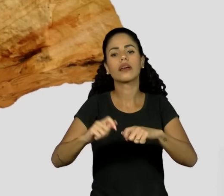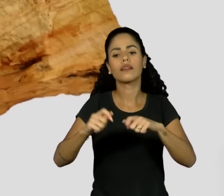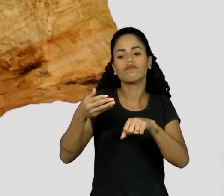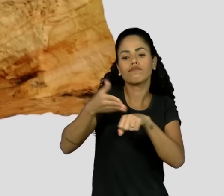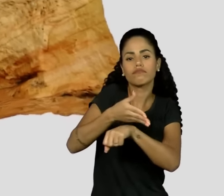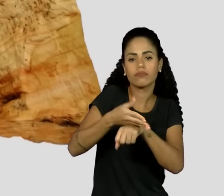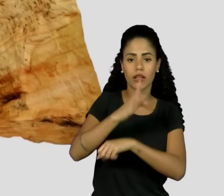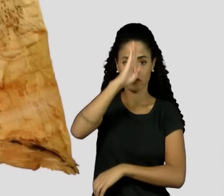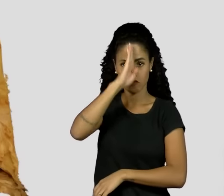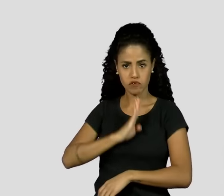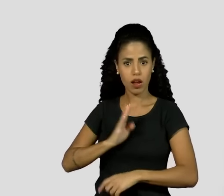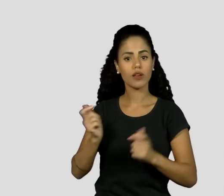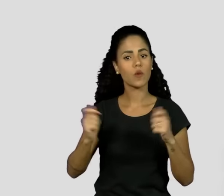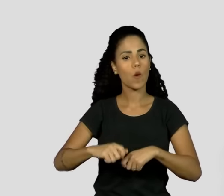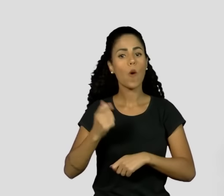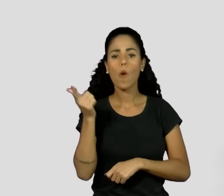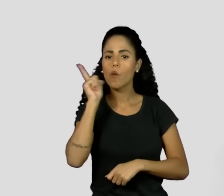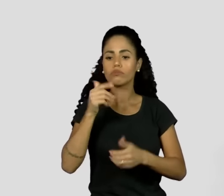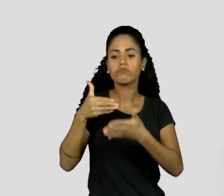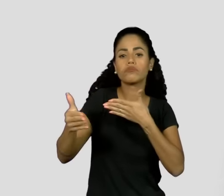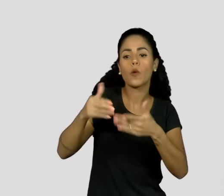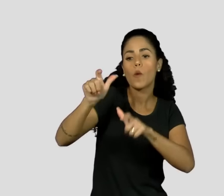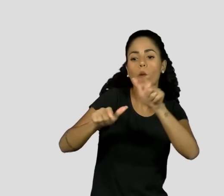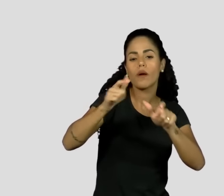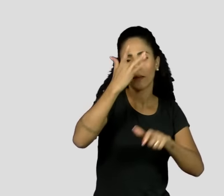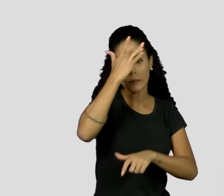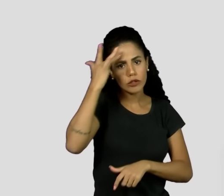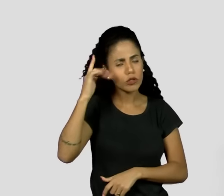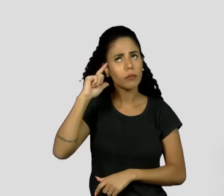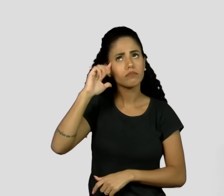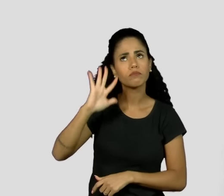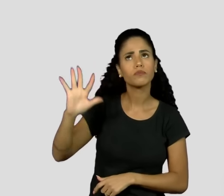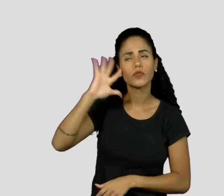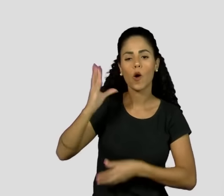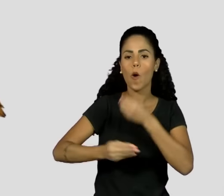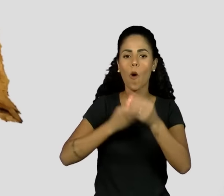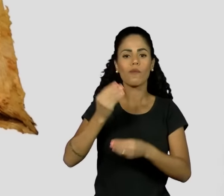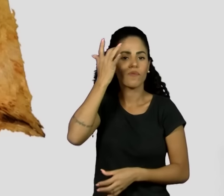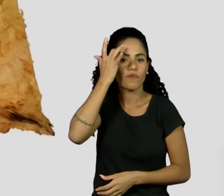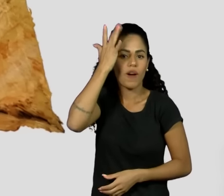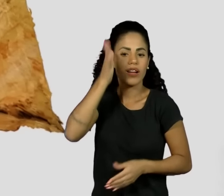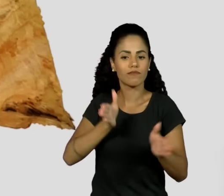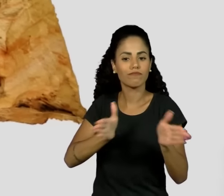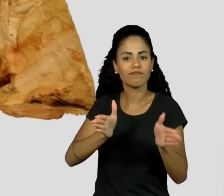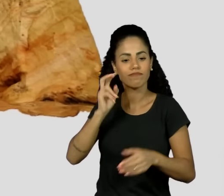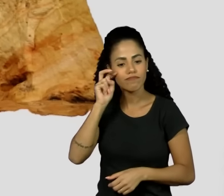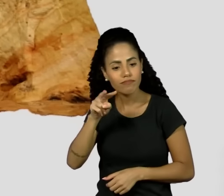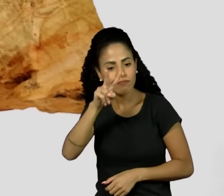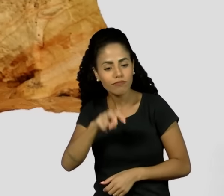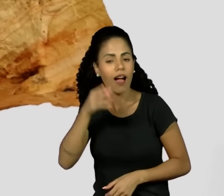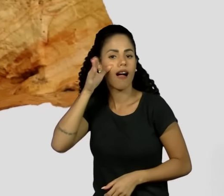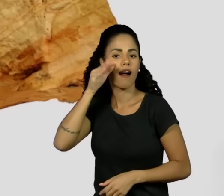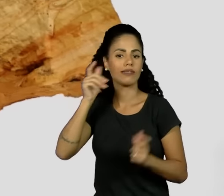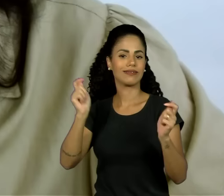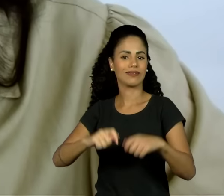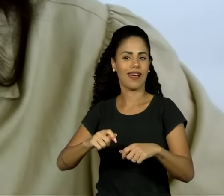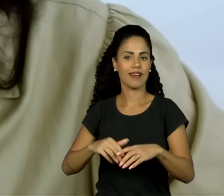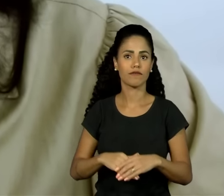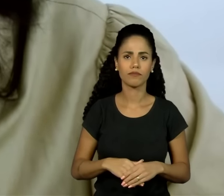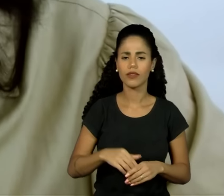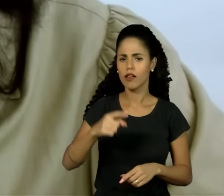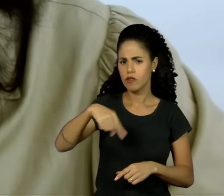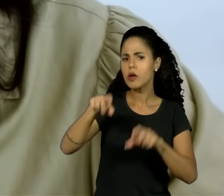acessado gratuitamente por qualquer pessoa e foi pensado para ser facilmente navegado. Todo mundo tem,